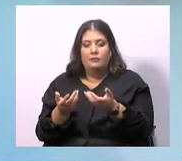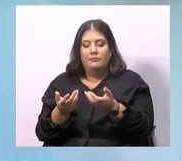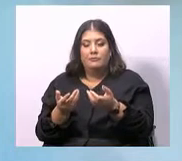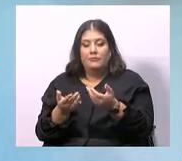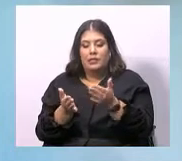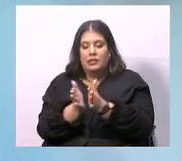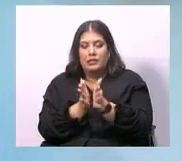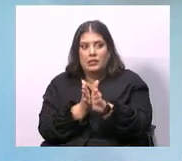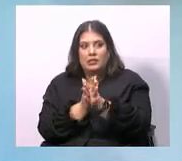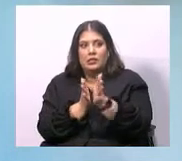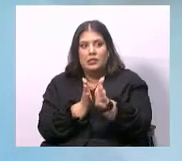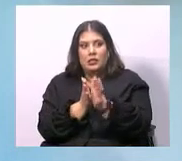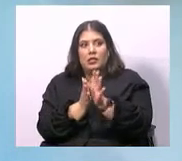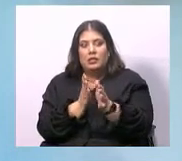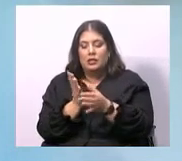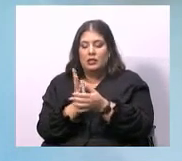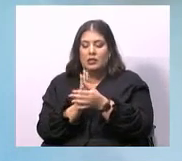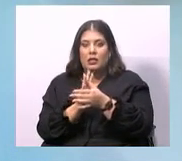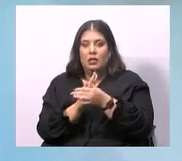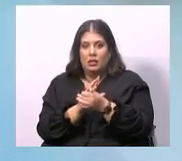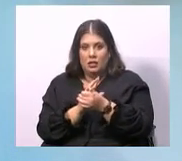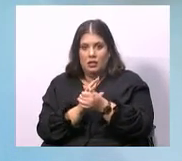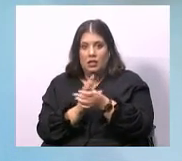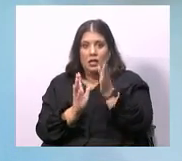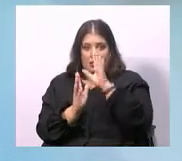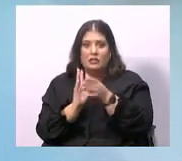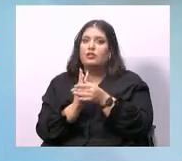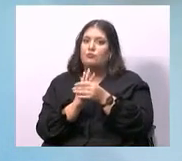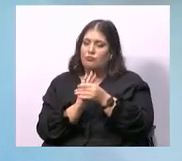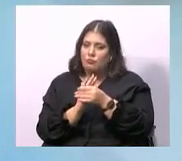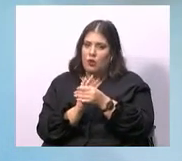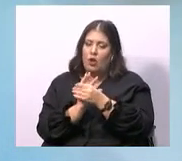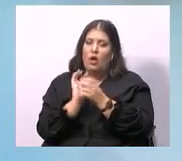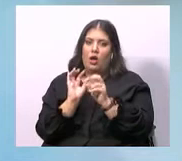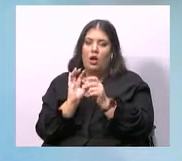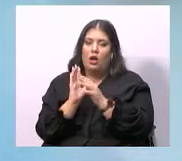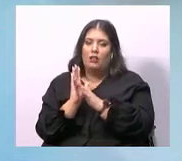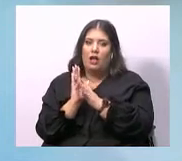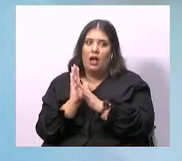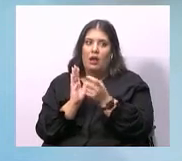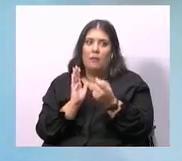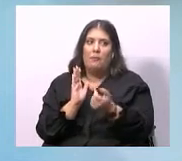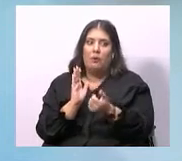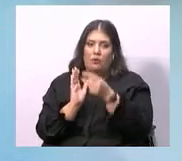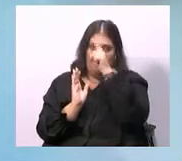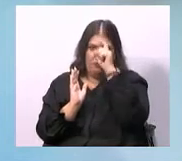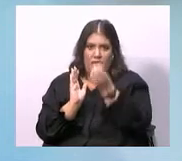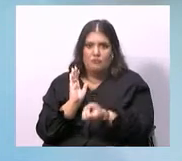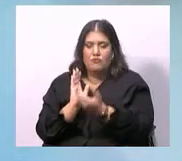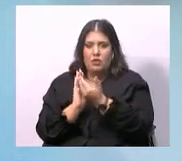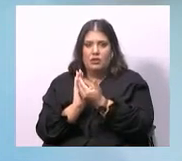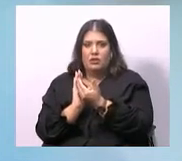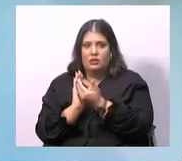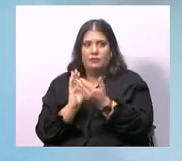constante interdigital entre os dedos. É evidente que se eles estão unidos, muito menos espaço resta, portanto, mais dificuldade a Dona